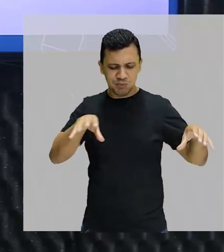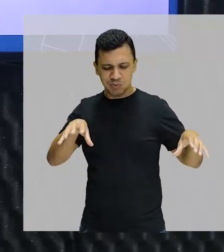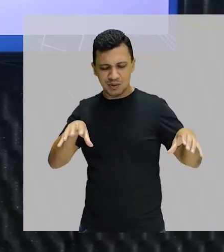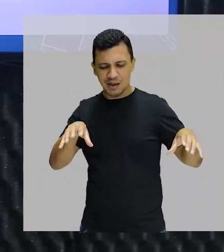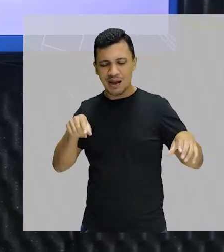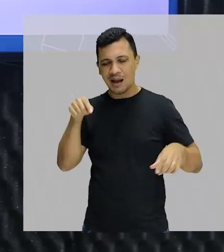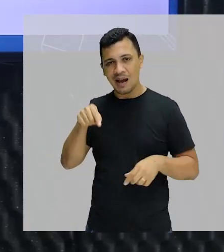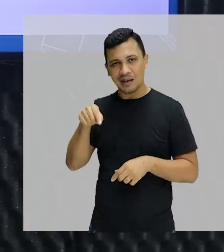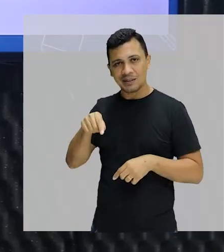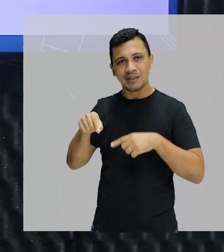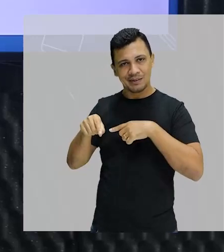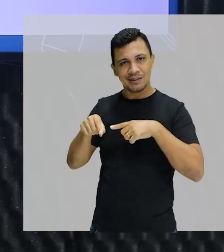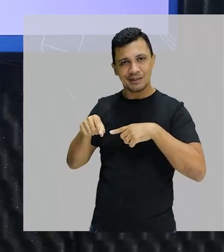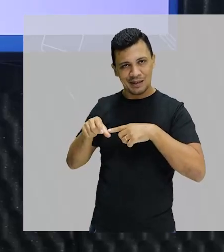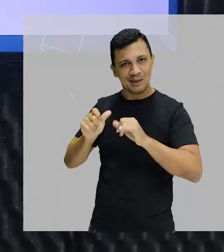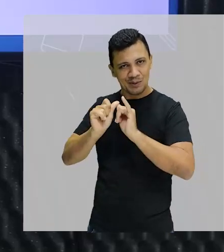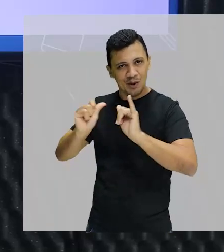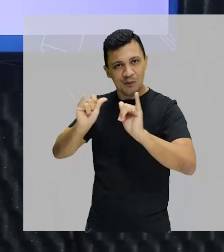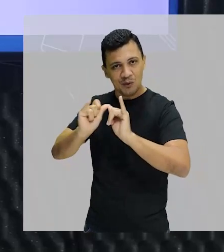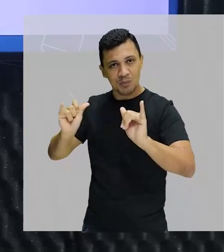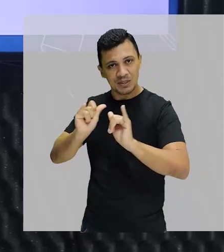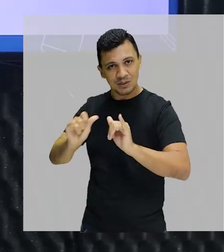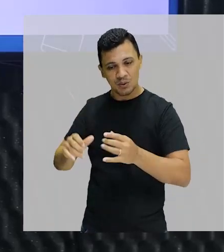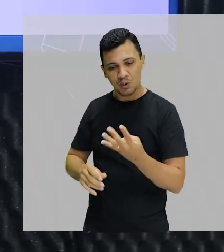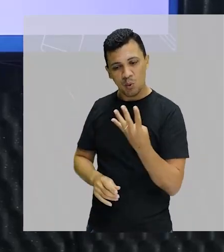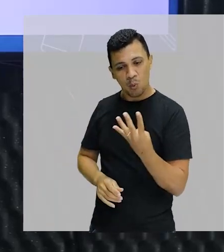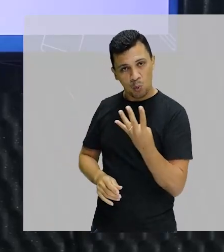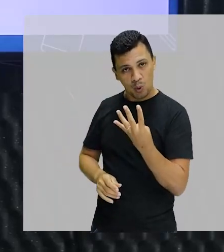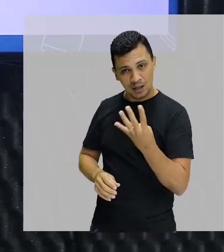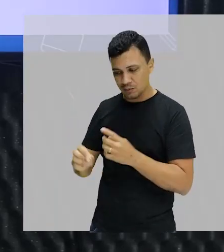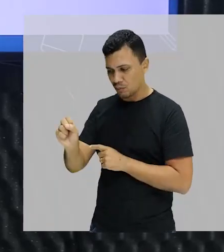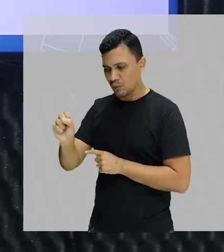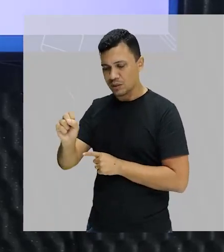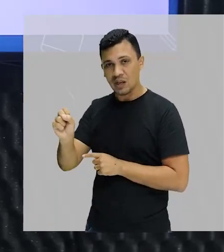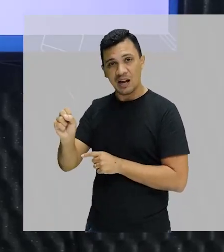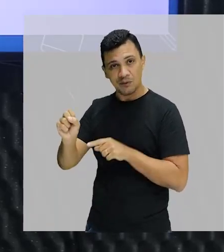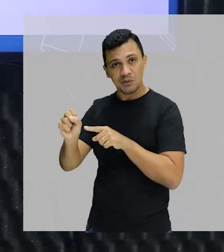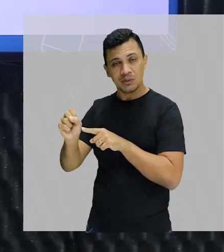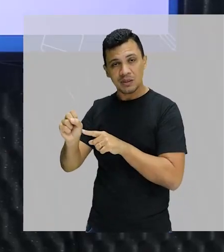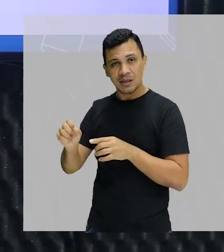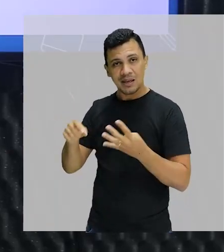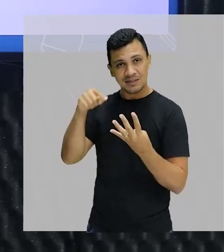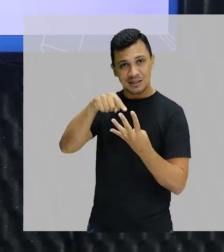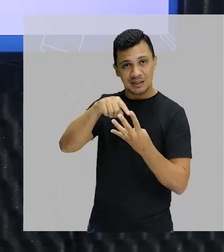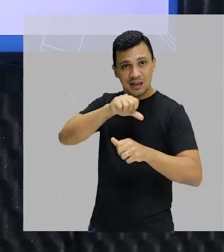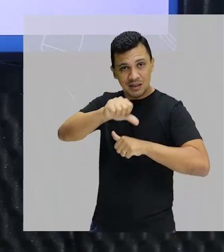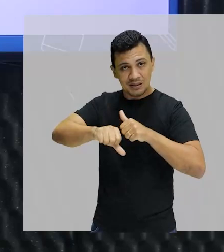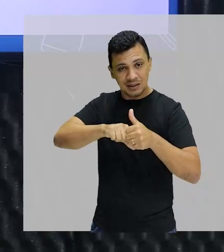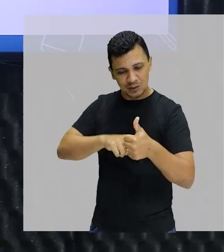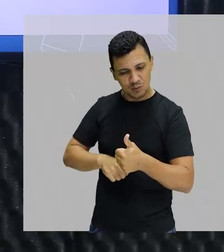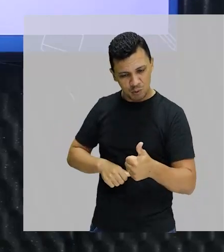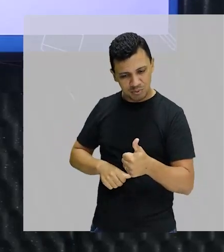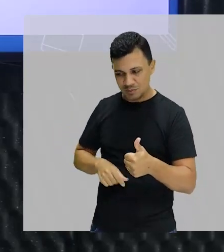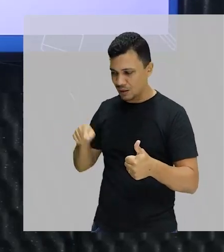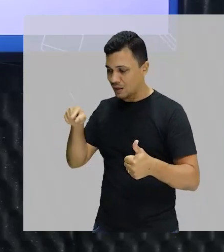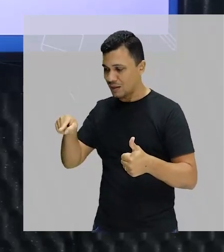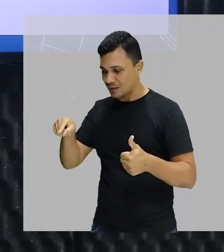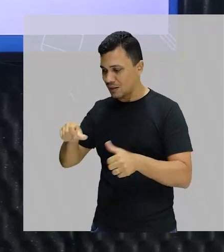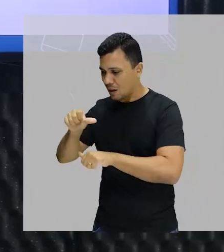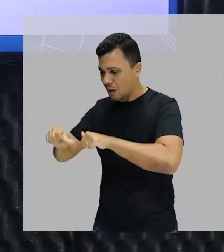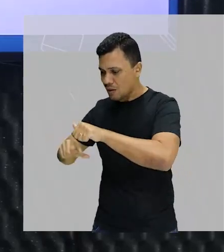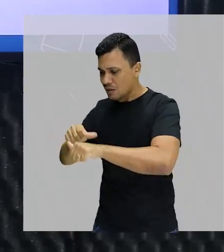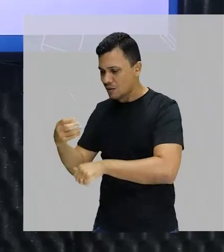o pedaço aonde tem a informação, que era quarto e oitavo, transformei em primeiro e quarto, justamente para descobrir quem?